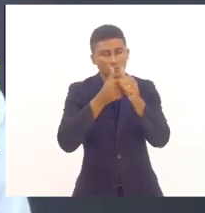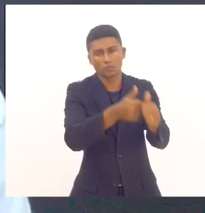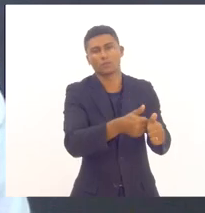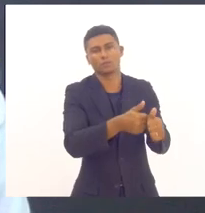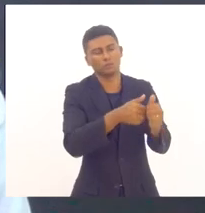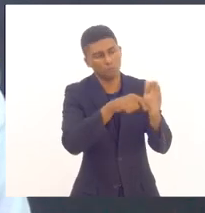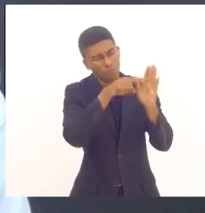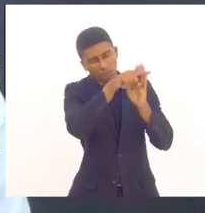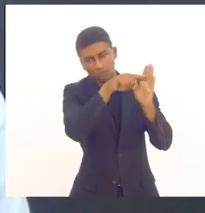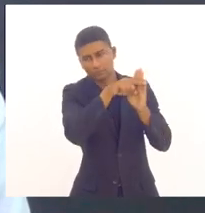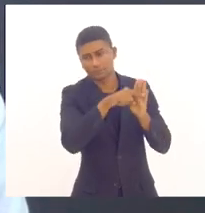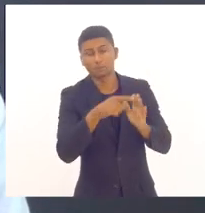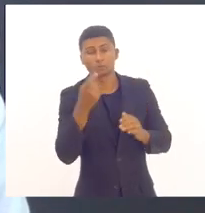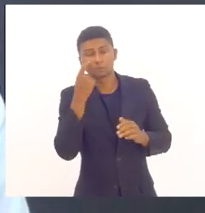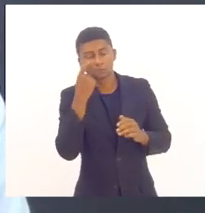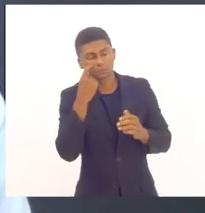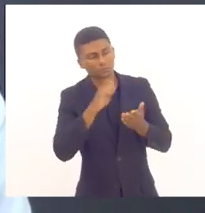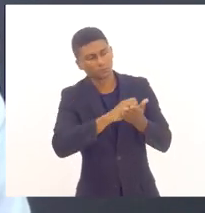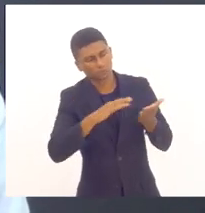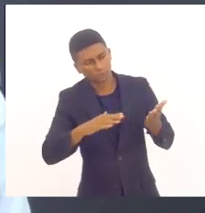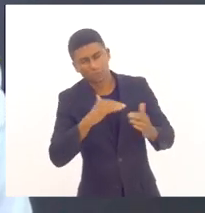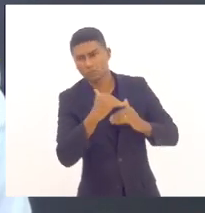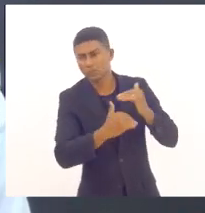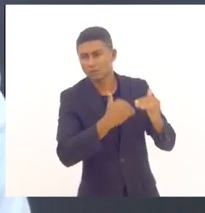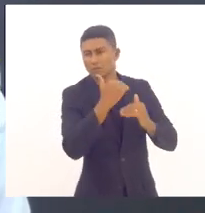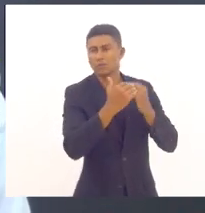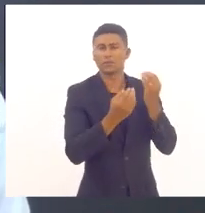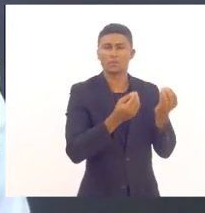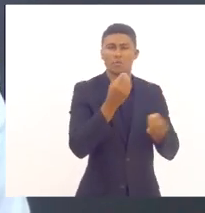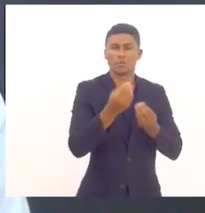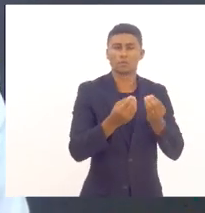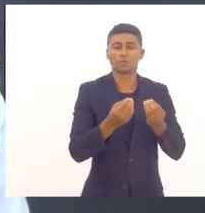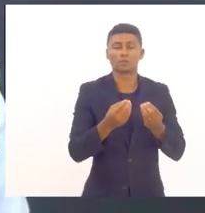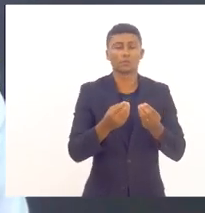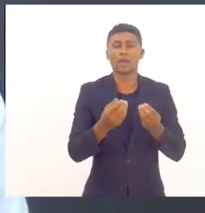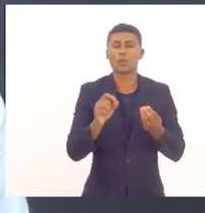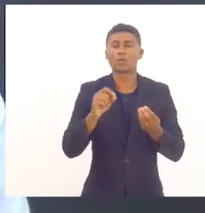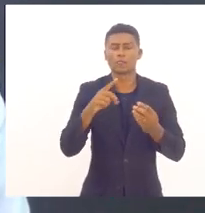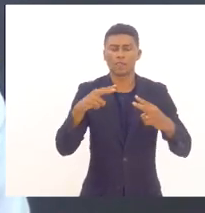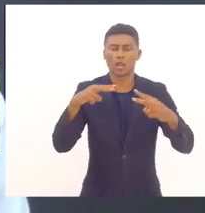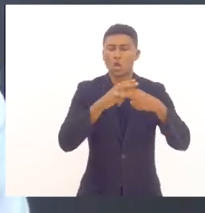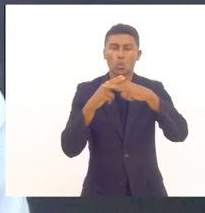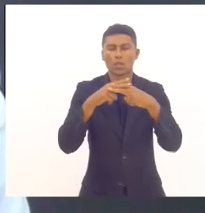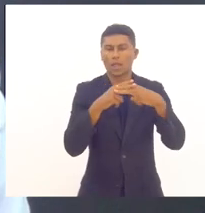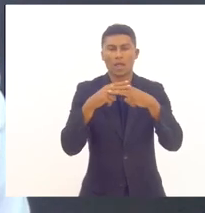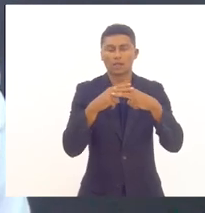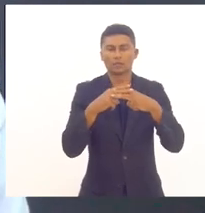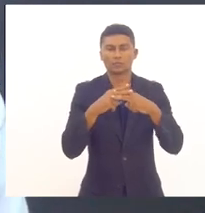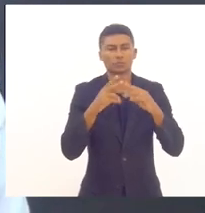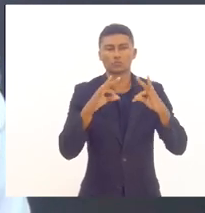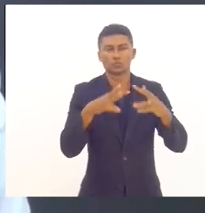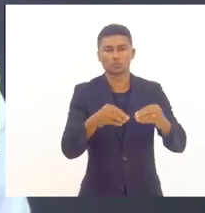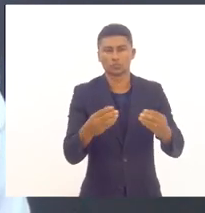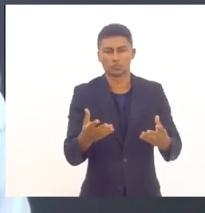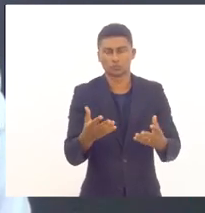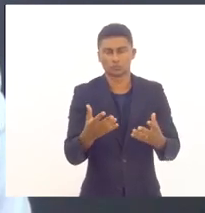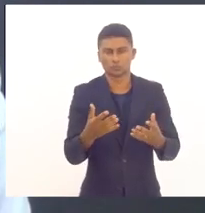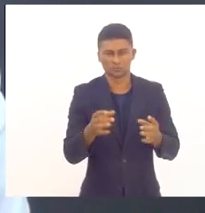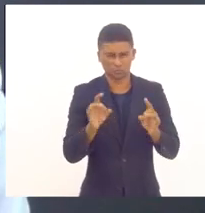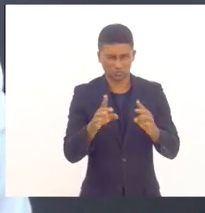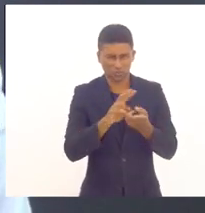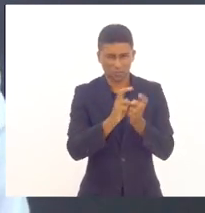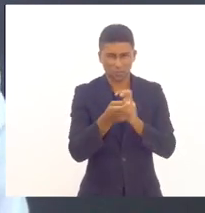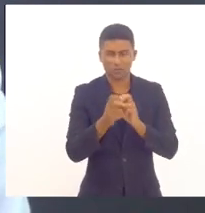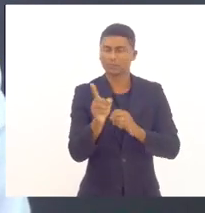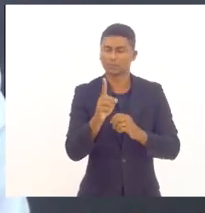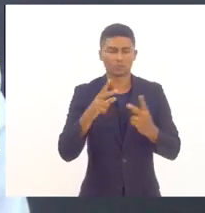o desenvolvimento da atividade de todas as lutas, que a gente cita todas as lutas, não cita capoeira, são todas